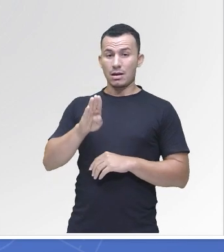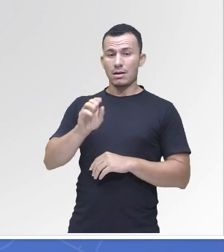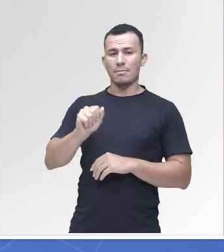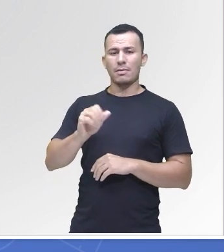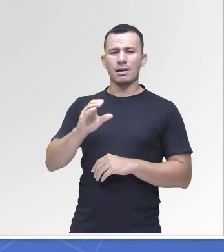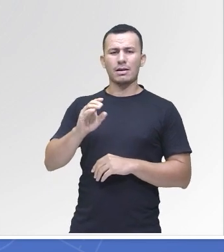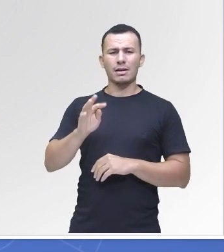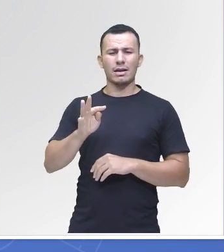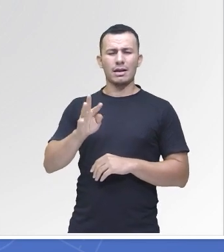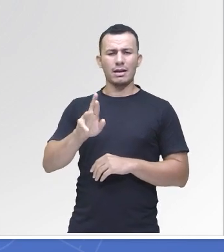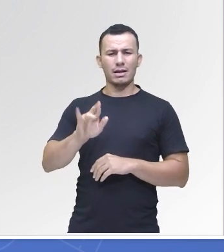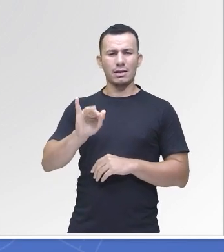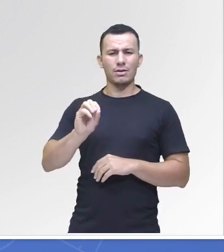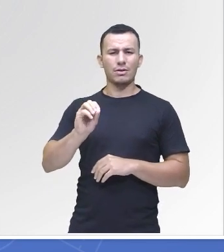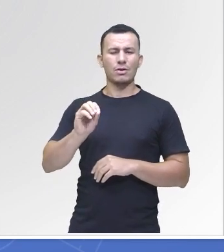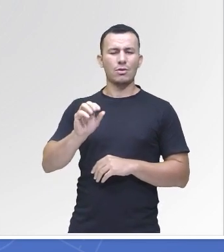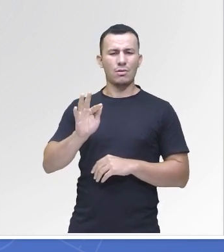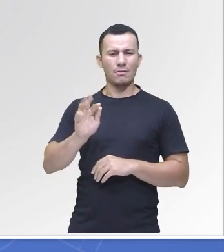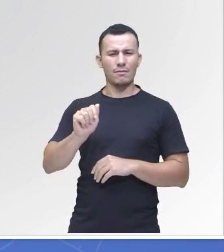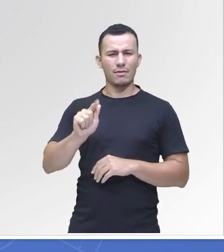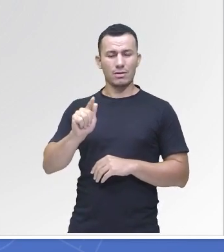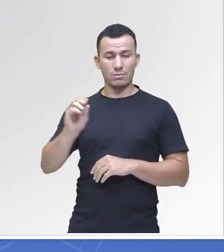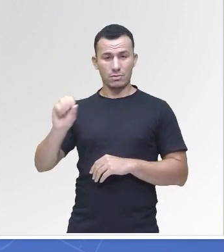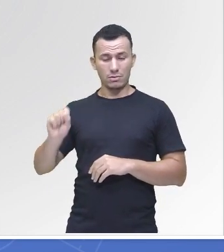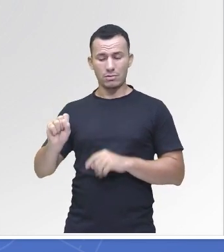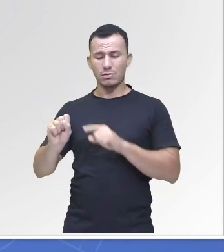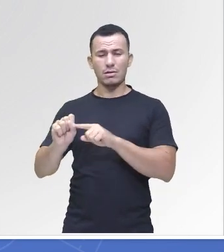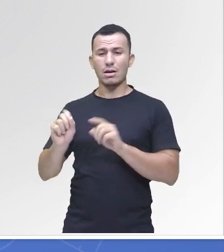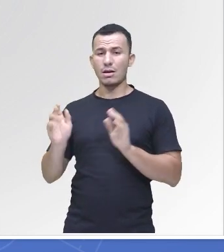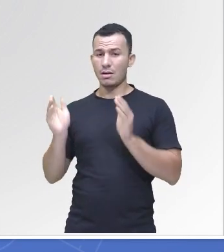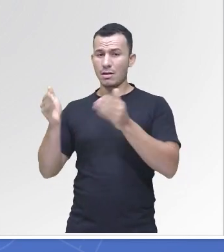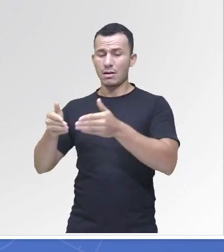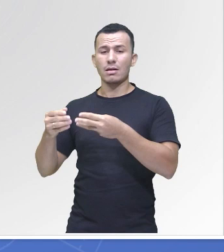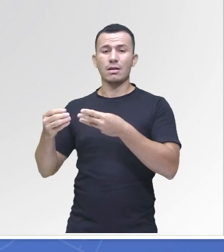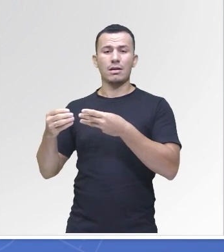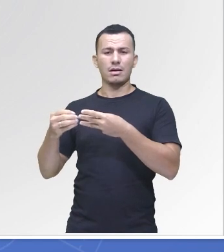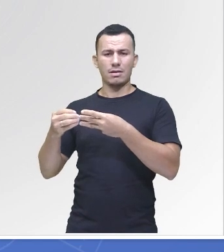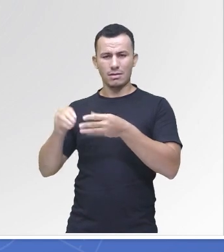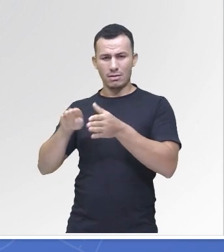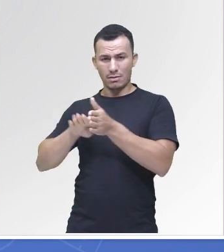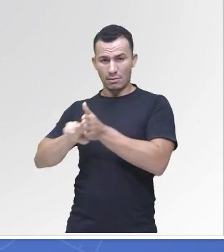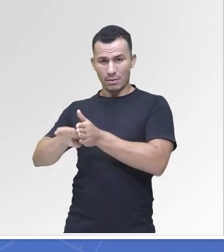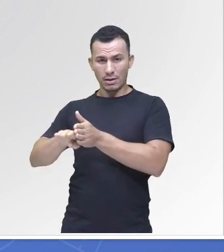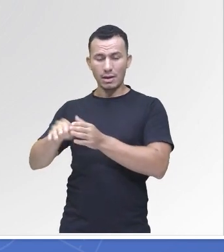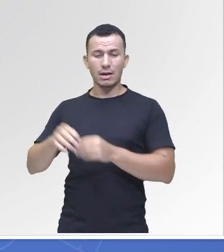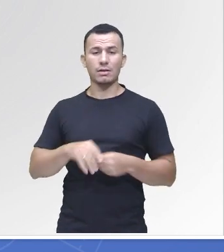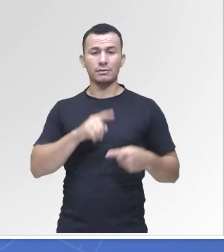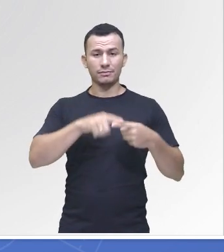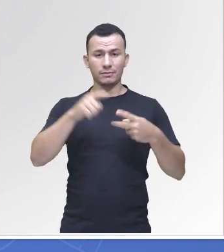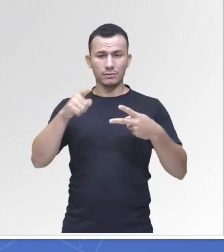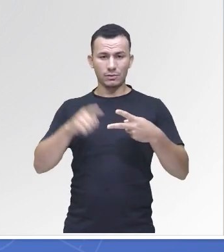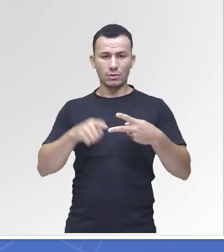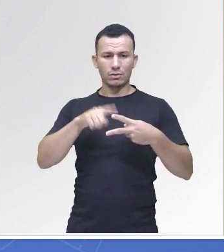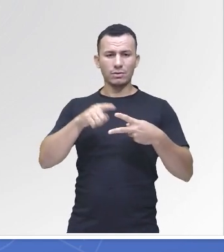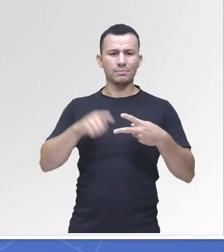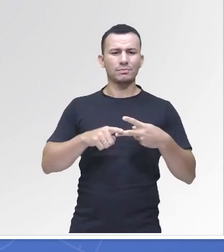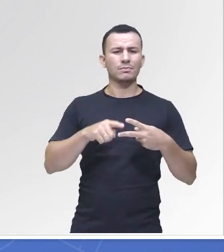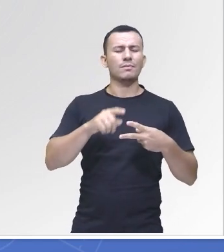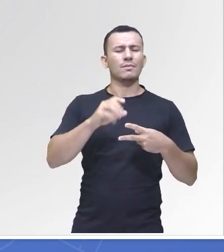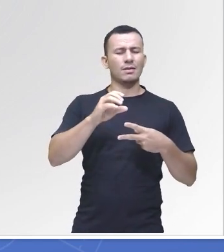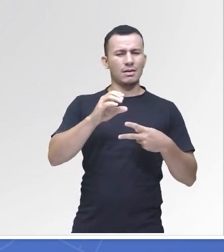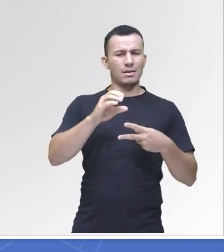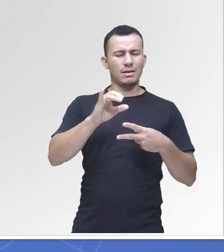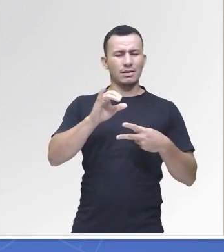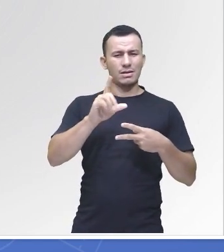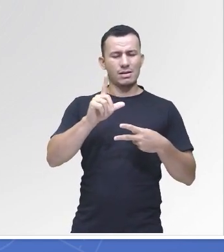né, o vírus que vai atingir ali as bactérias, ele participa de 2 ciclos, o ciclo lítico e o lisogênico. Então,